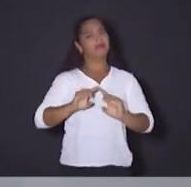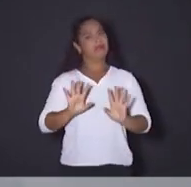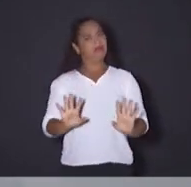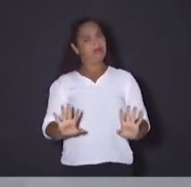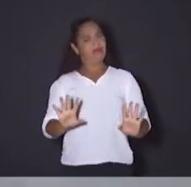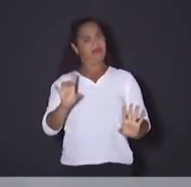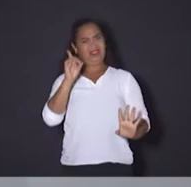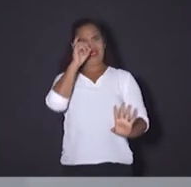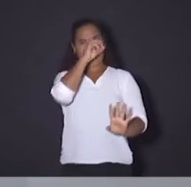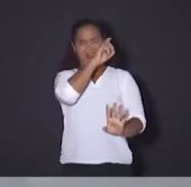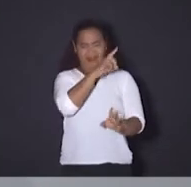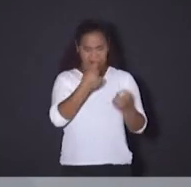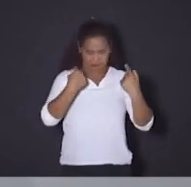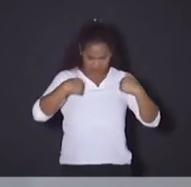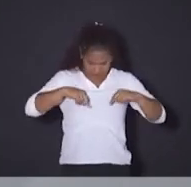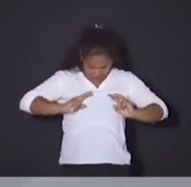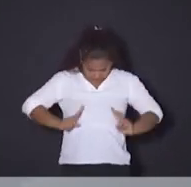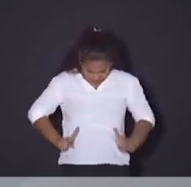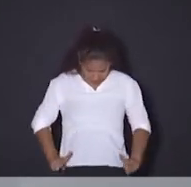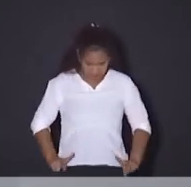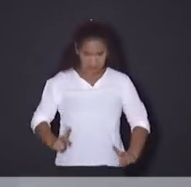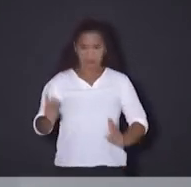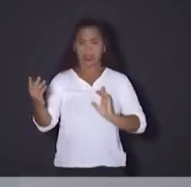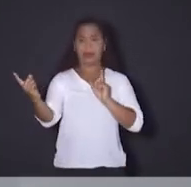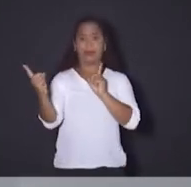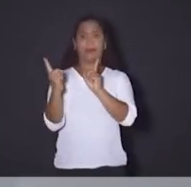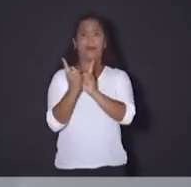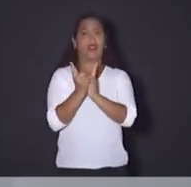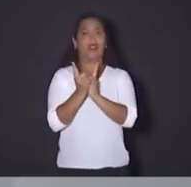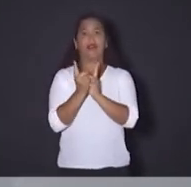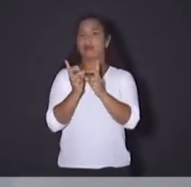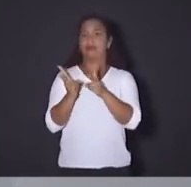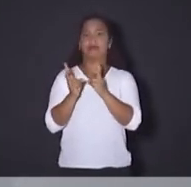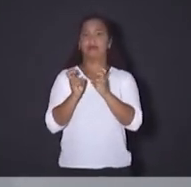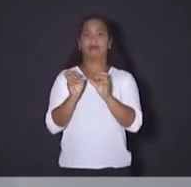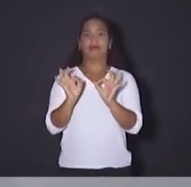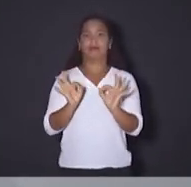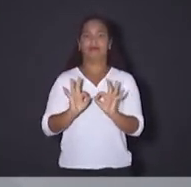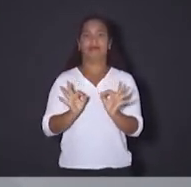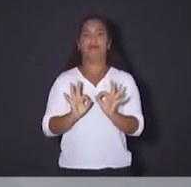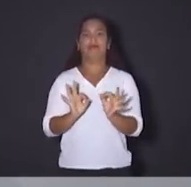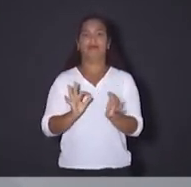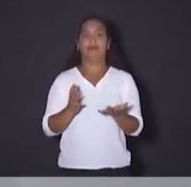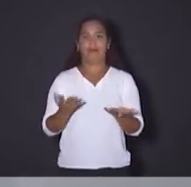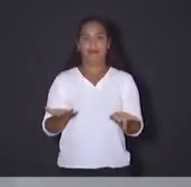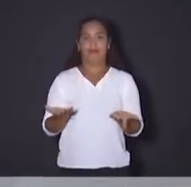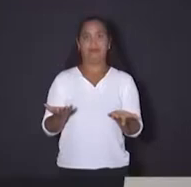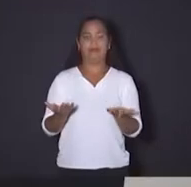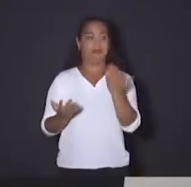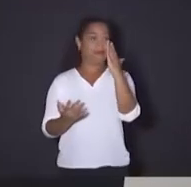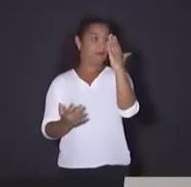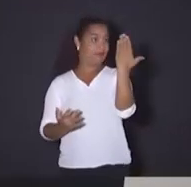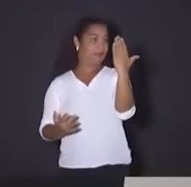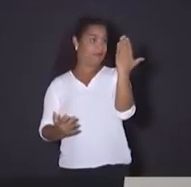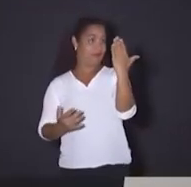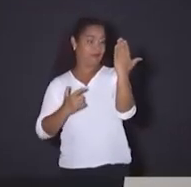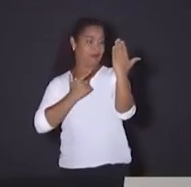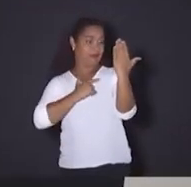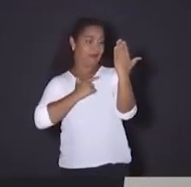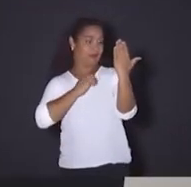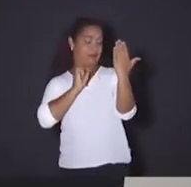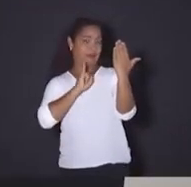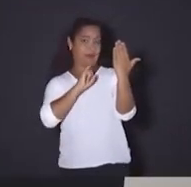humanidade mim mesma por isso quando me comovo que está próximo a mim né na seja a feio que não é espelho via caetano